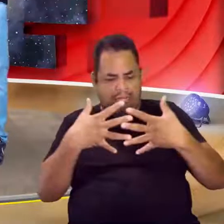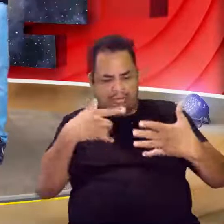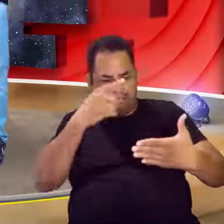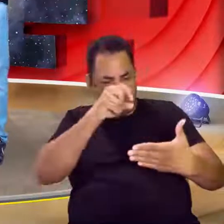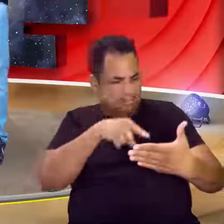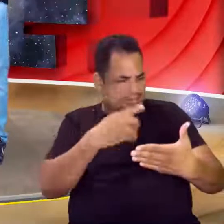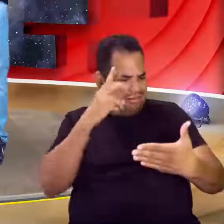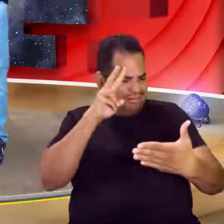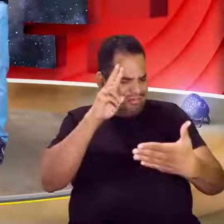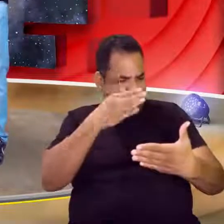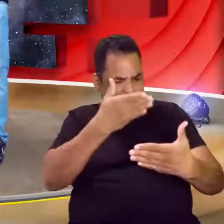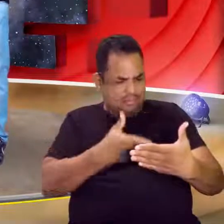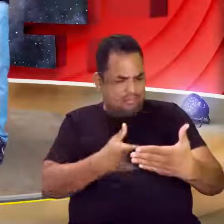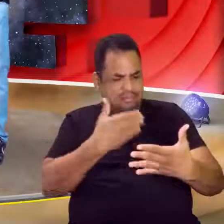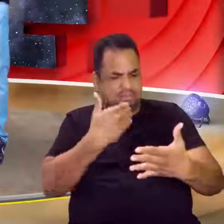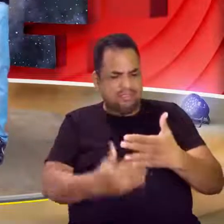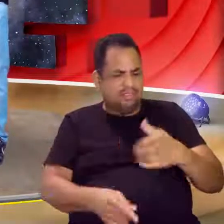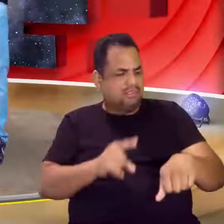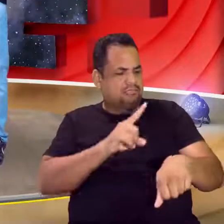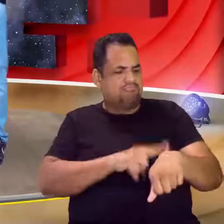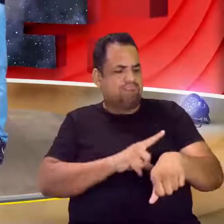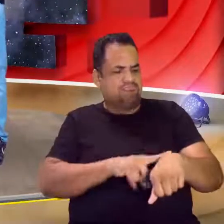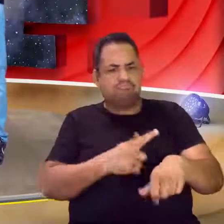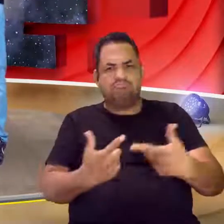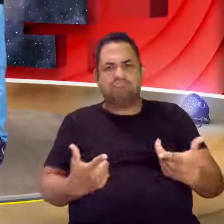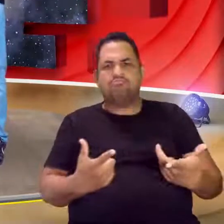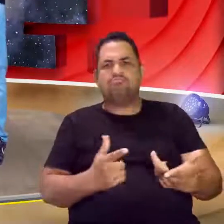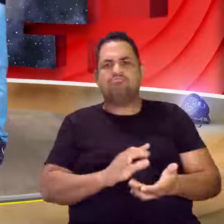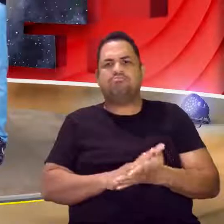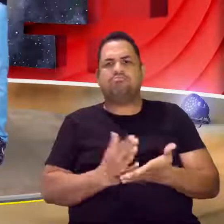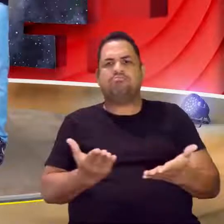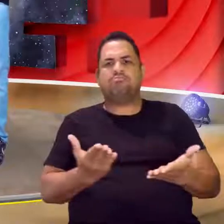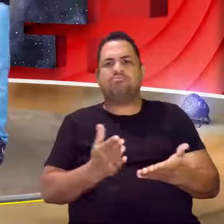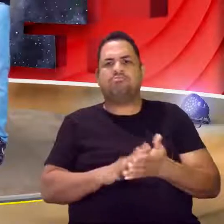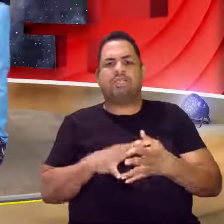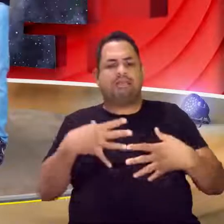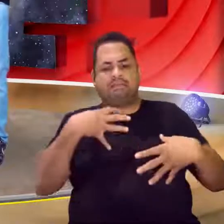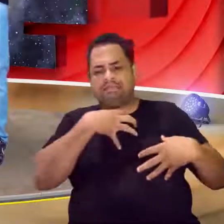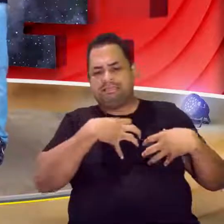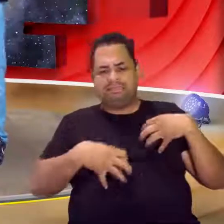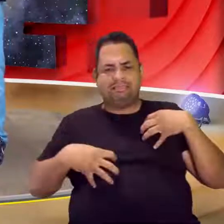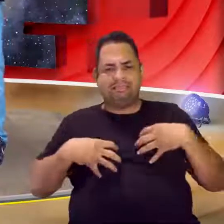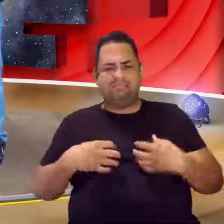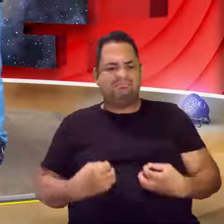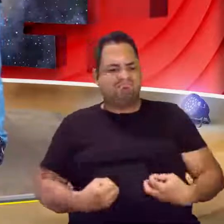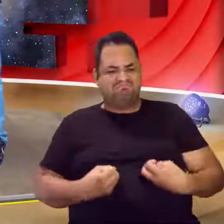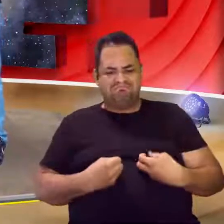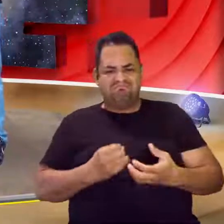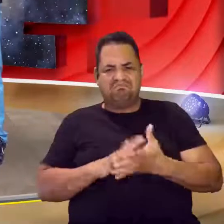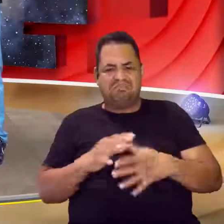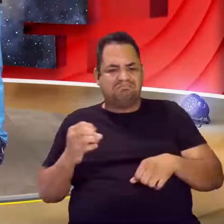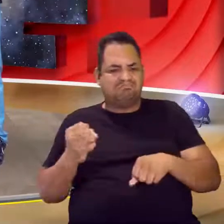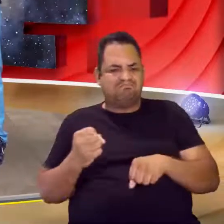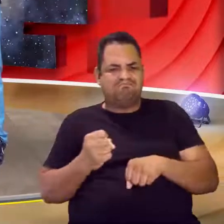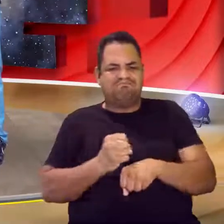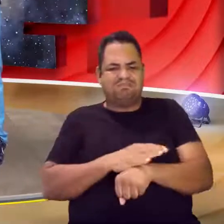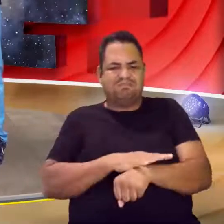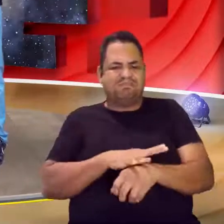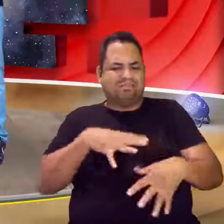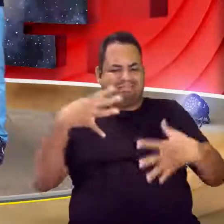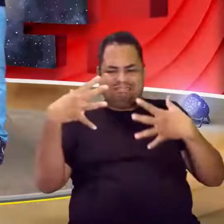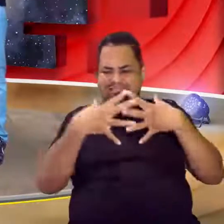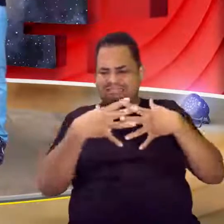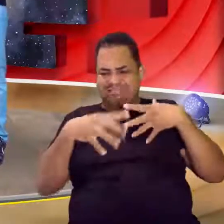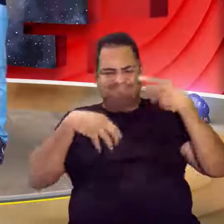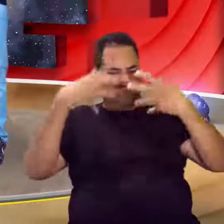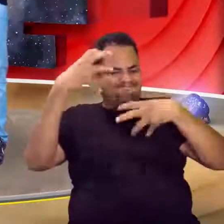não lembra, porque você vai perder tempo, você vai abalar o seu estado emocional, você vai ter vários